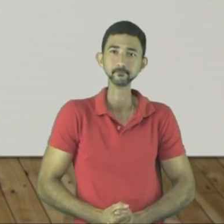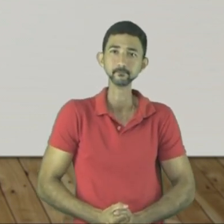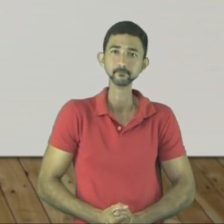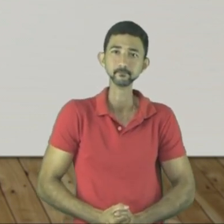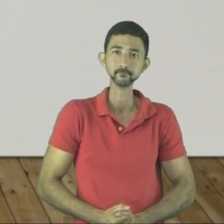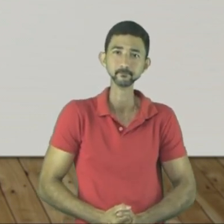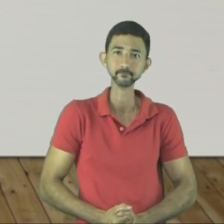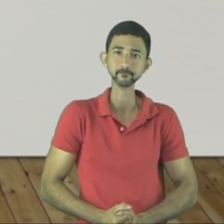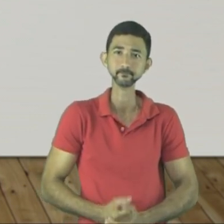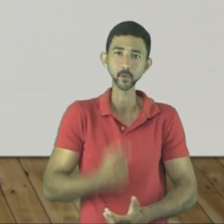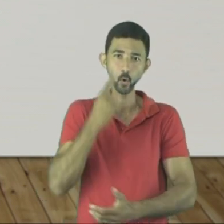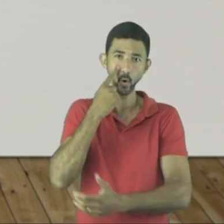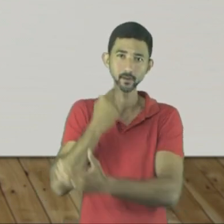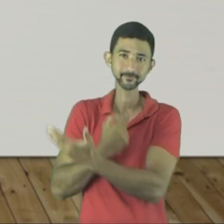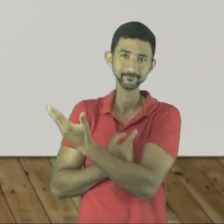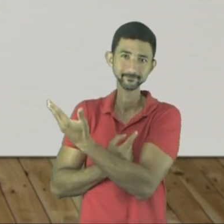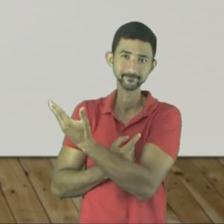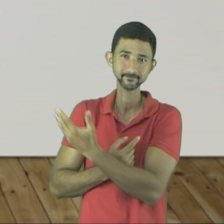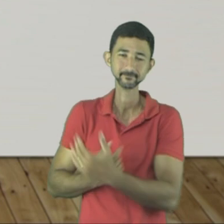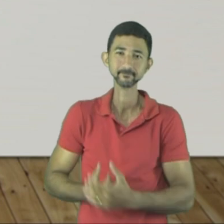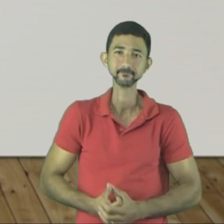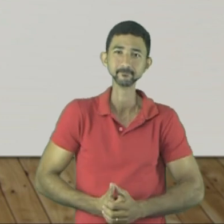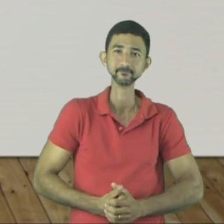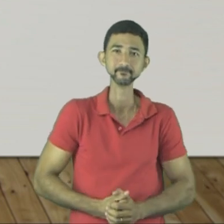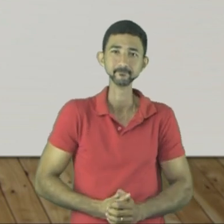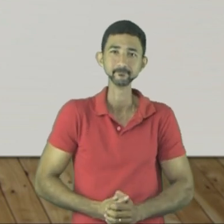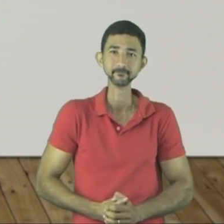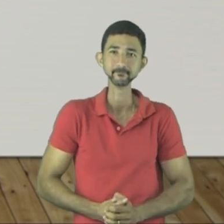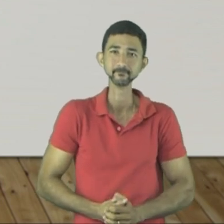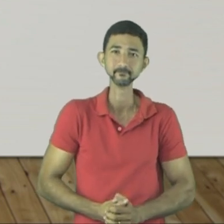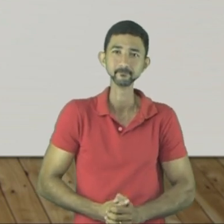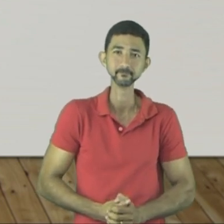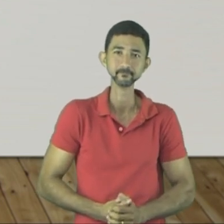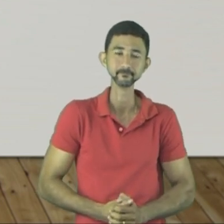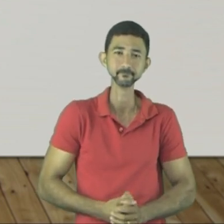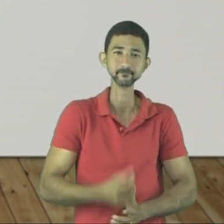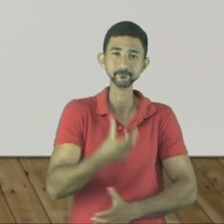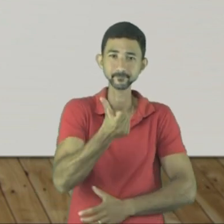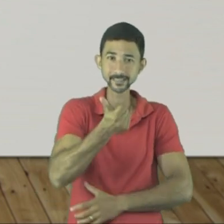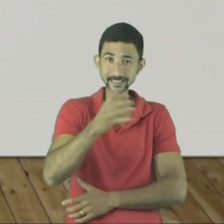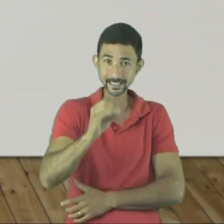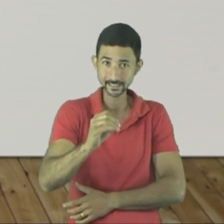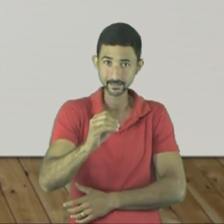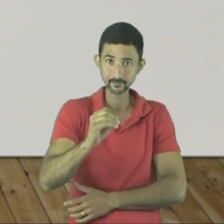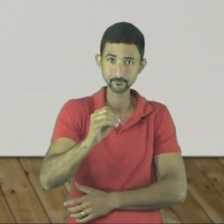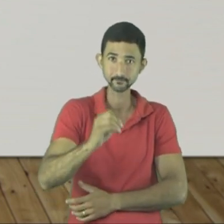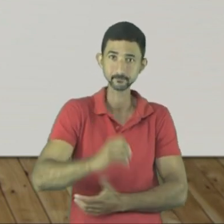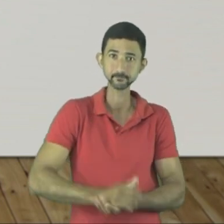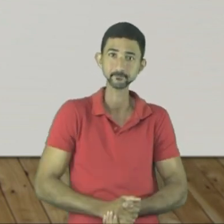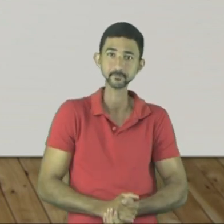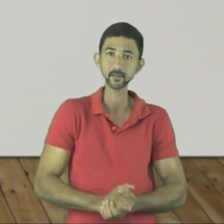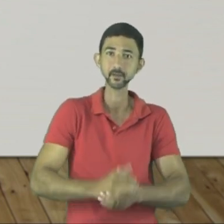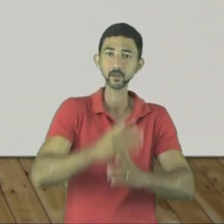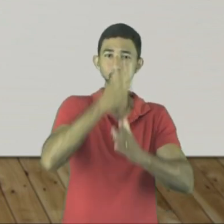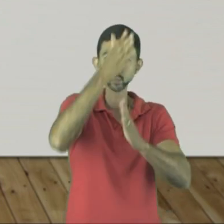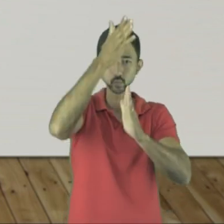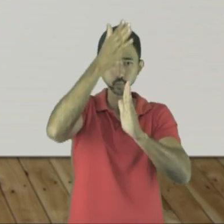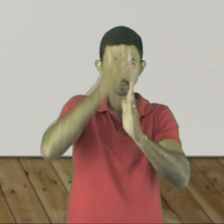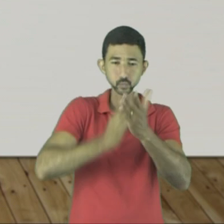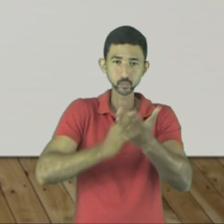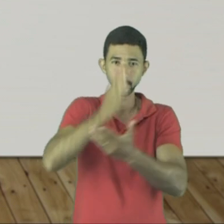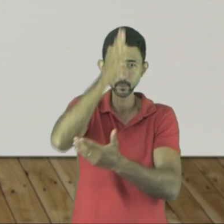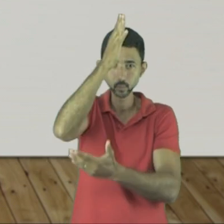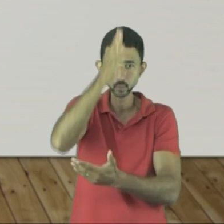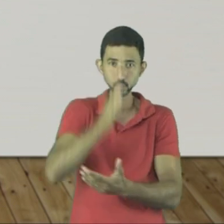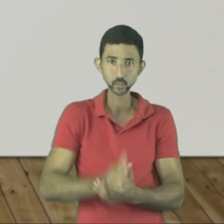Vou fazer isso com 60, tá? Olha só, põe no 60, passo uma barrinha